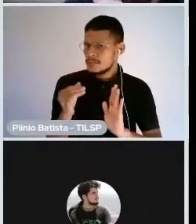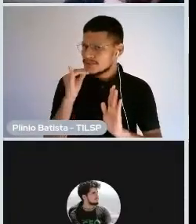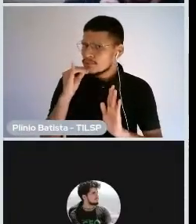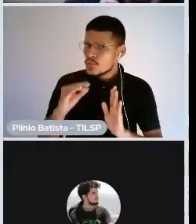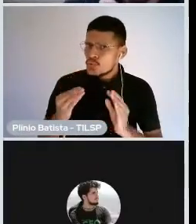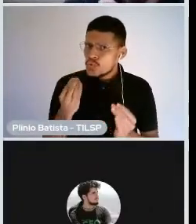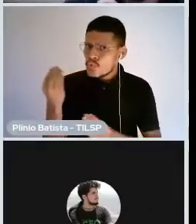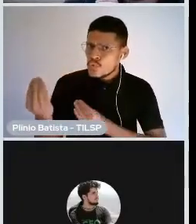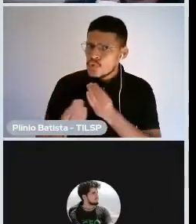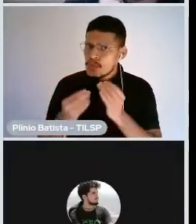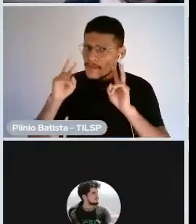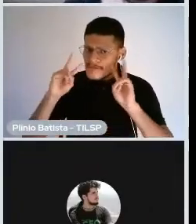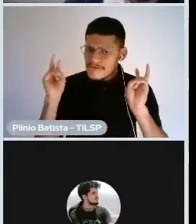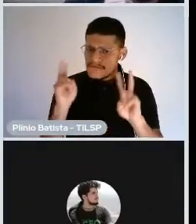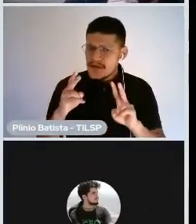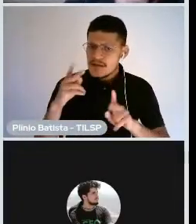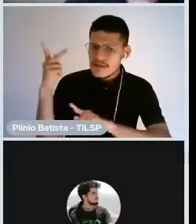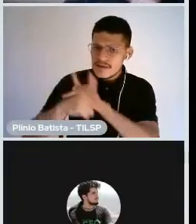a população no mundo.